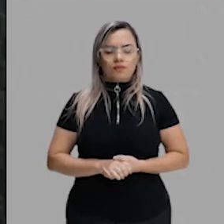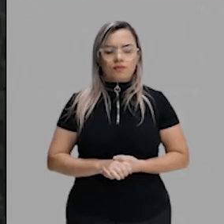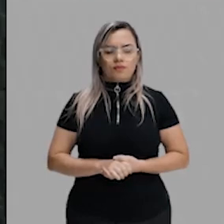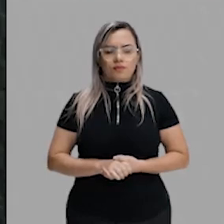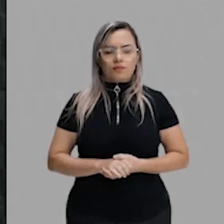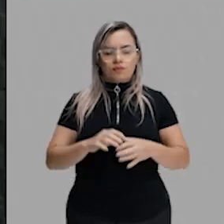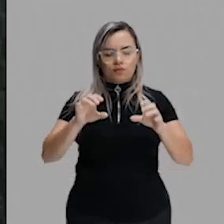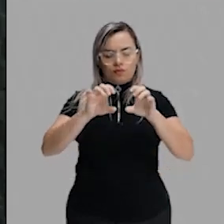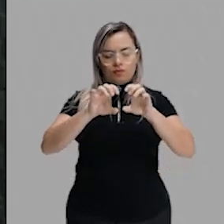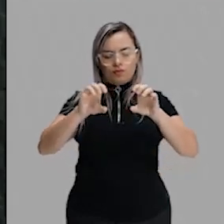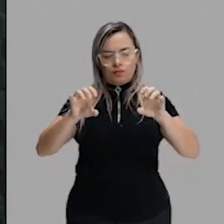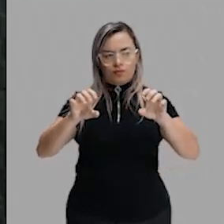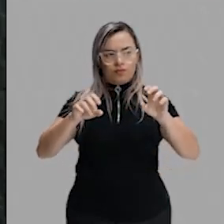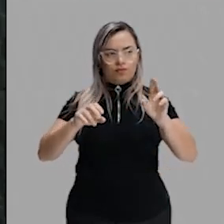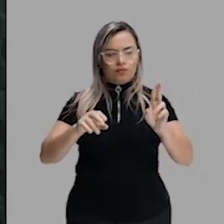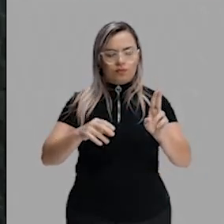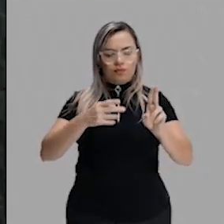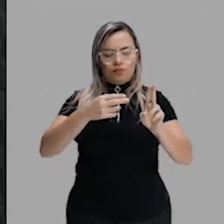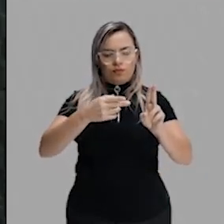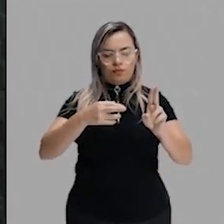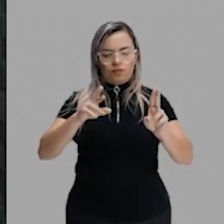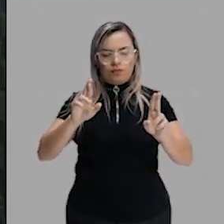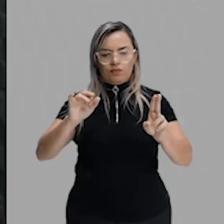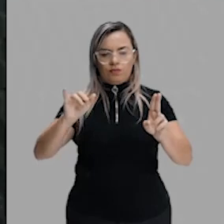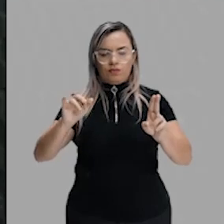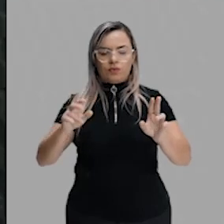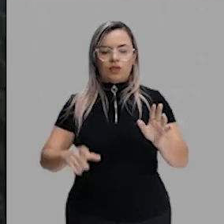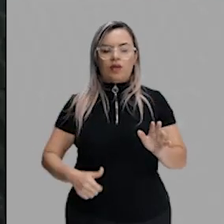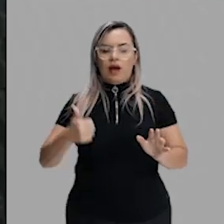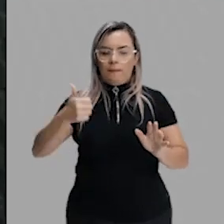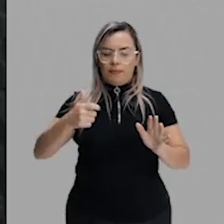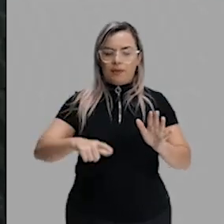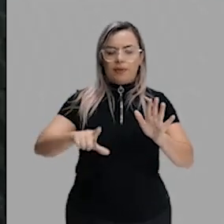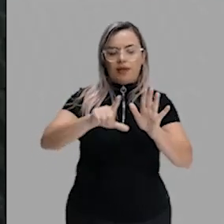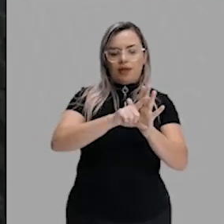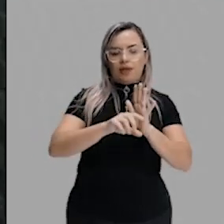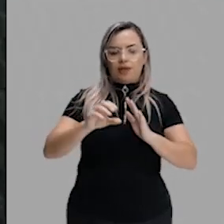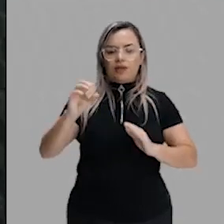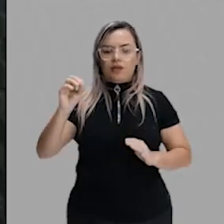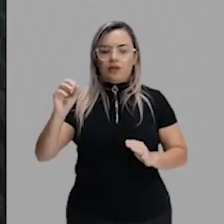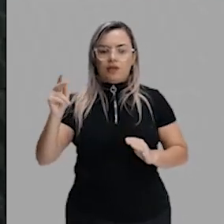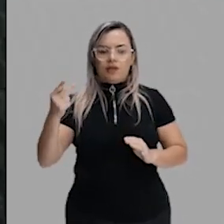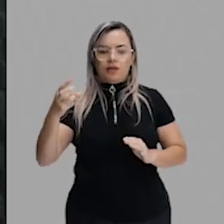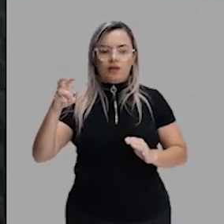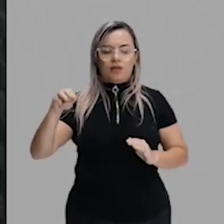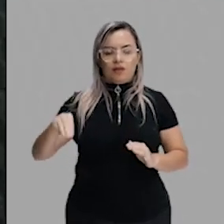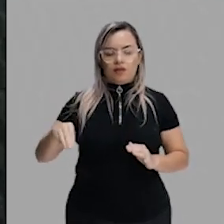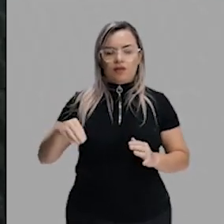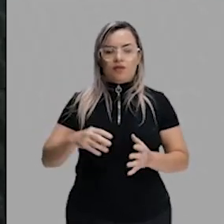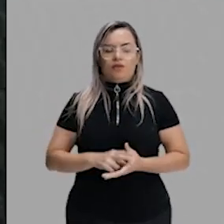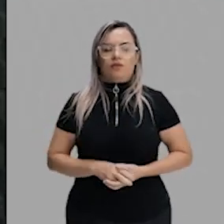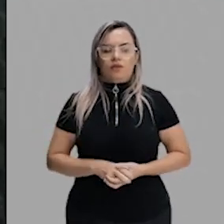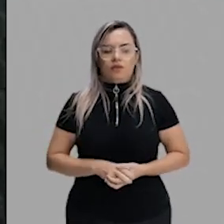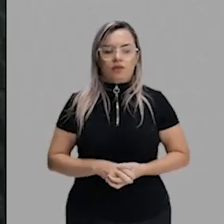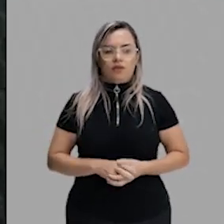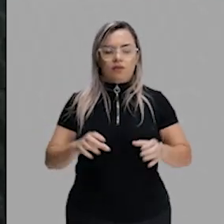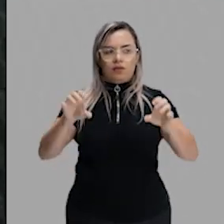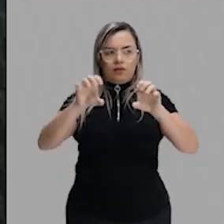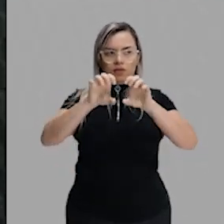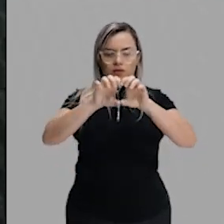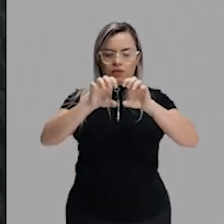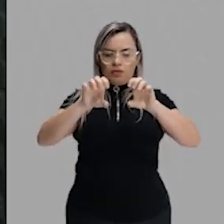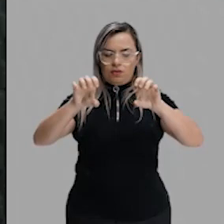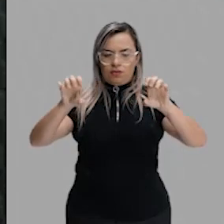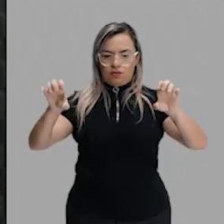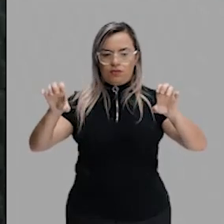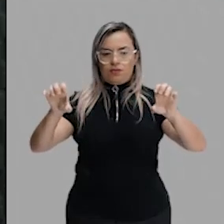nós iremos encontrar a primeira lei de Ohm aí na maioria dos livros, né? Então, essa equação, né, estas